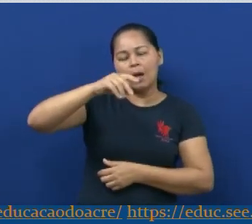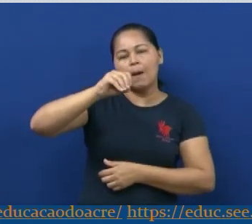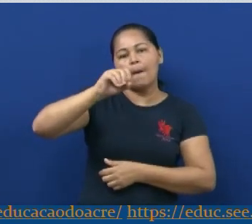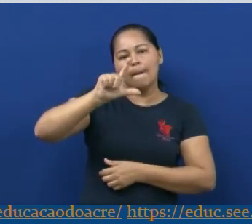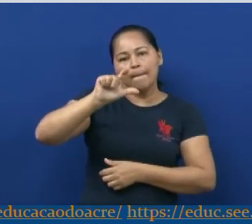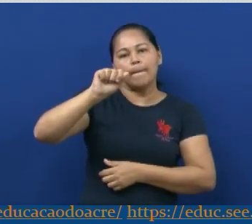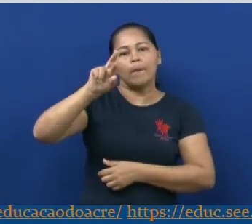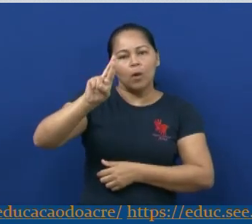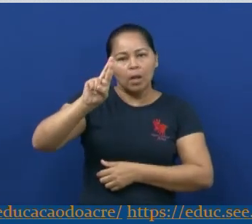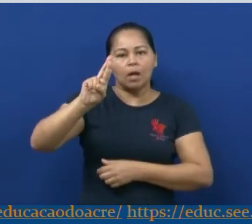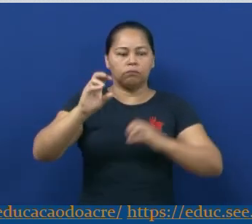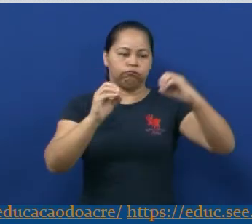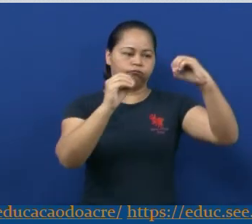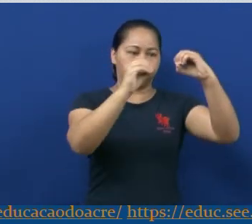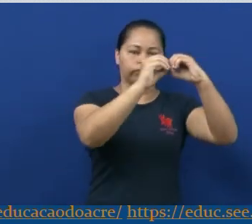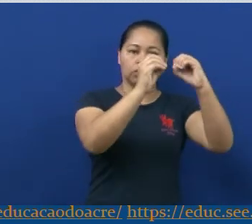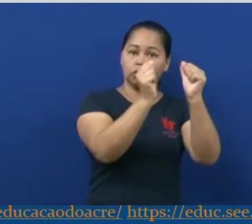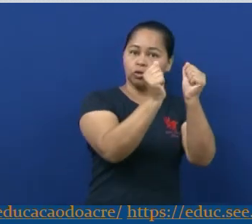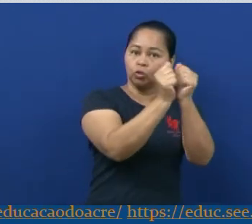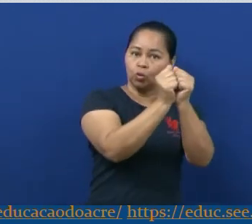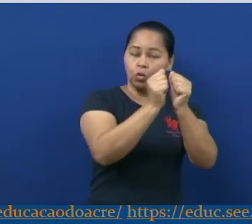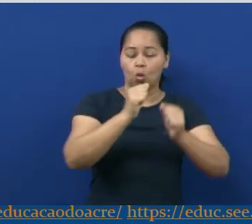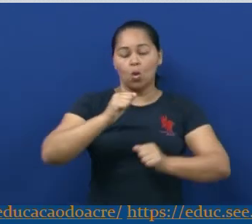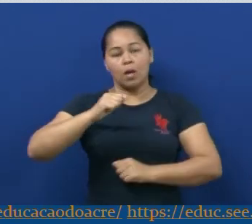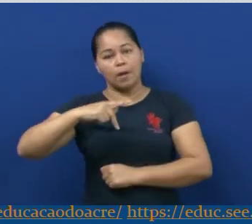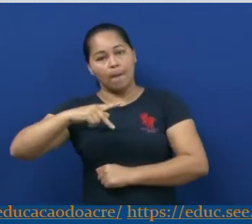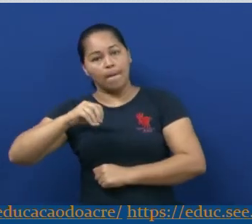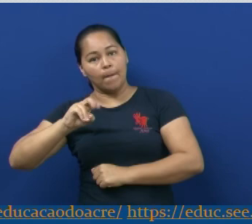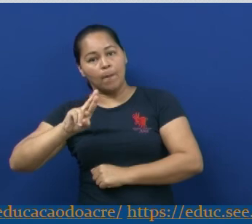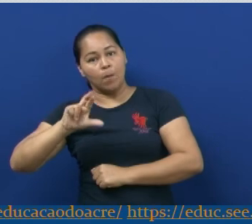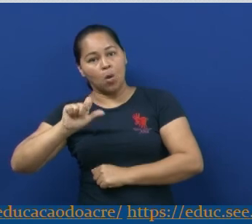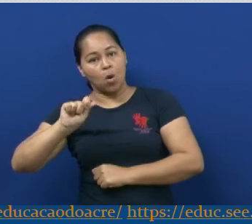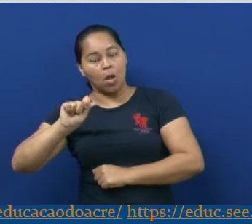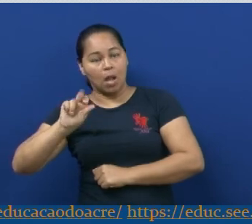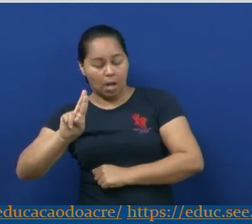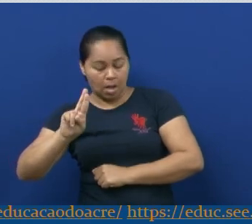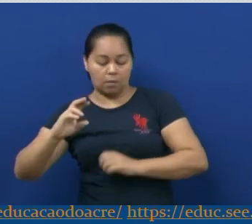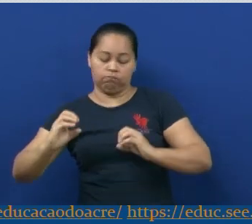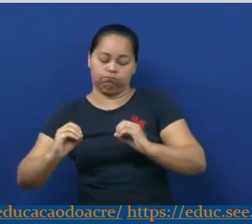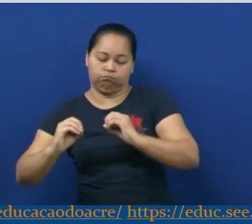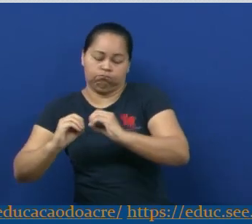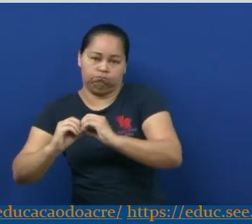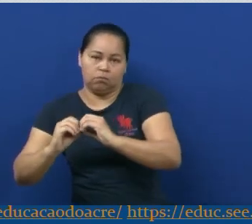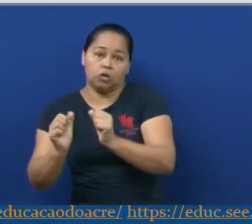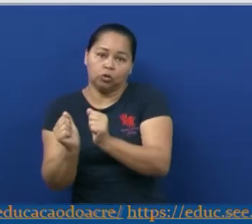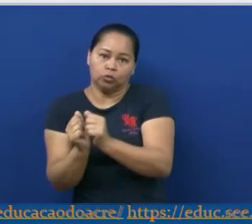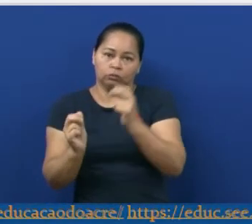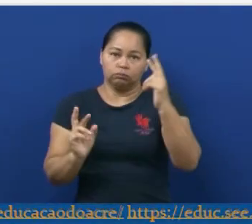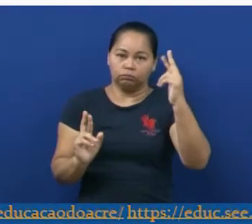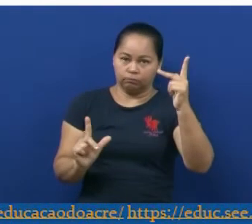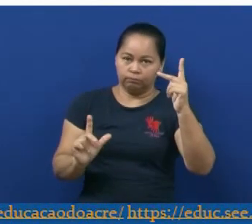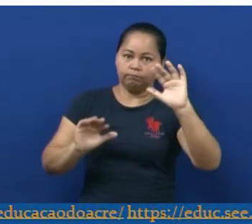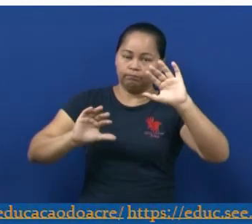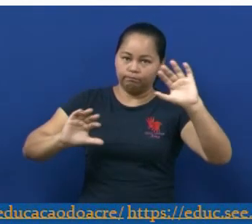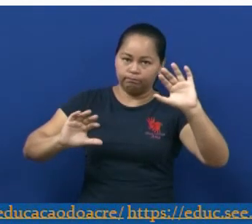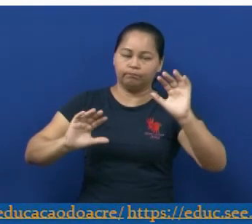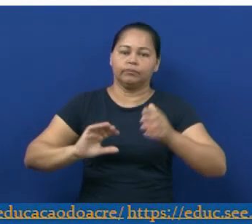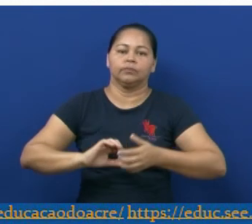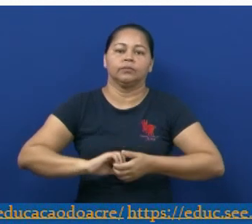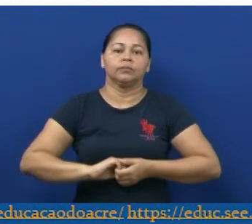Molécula apolar vai atrair molécula apolar. E aí falamos que semelhante dissolve